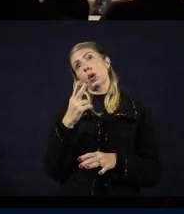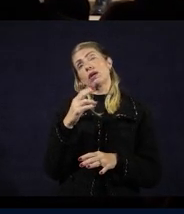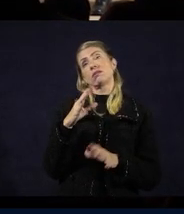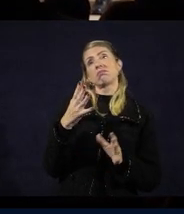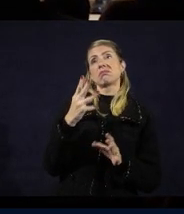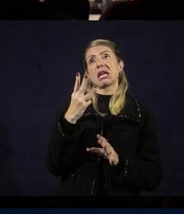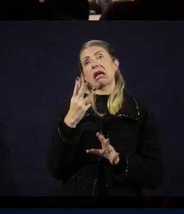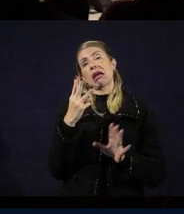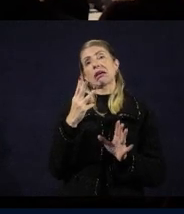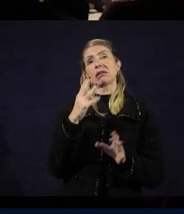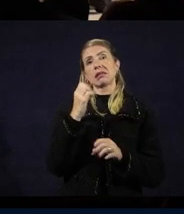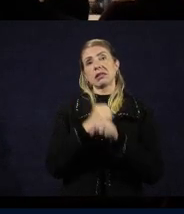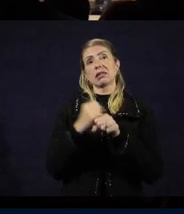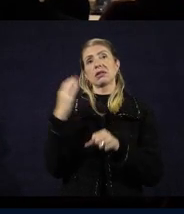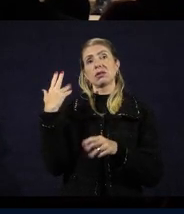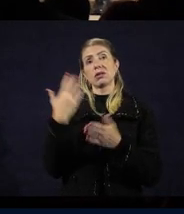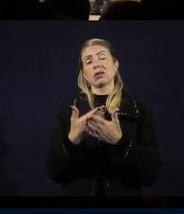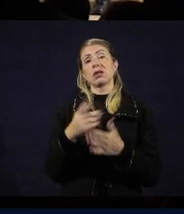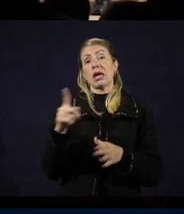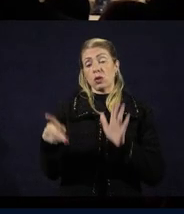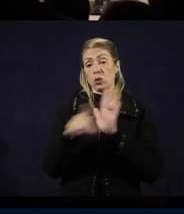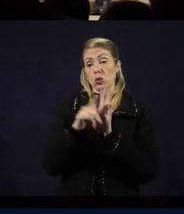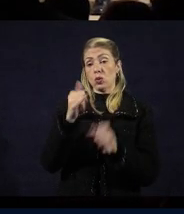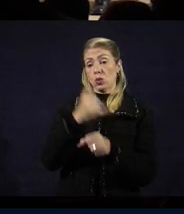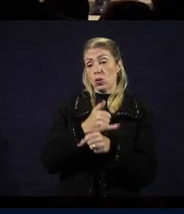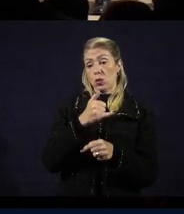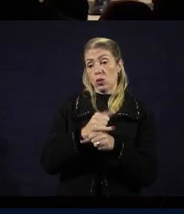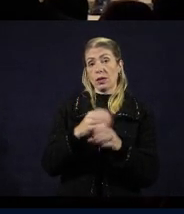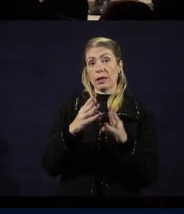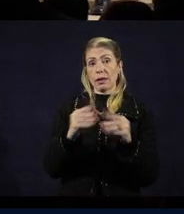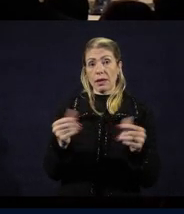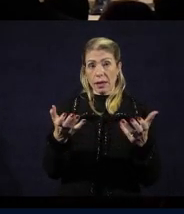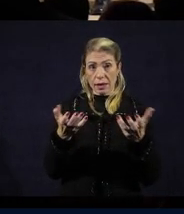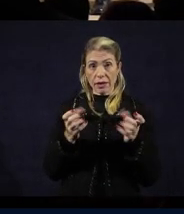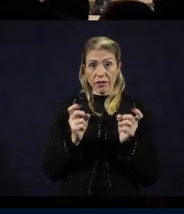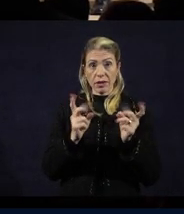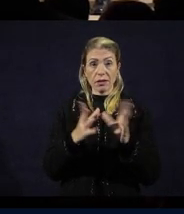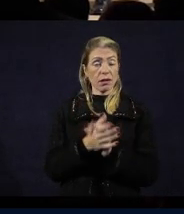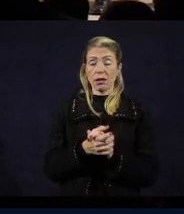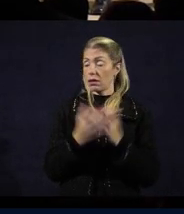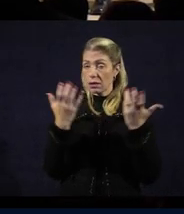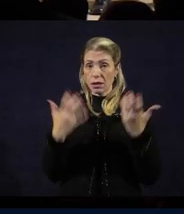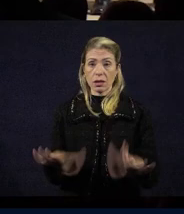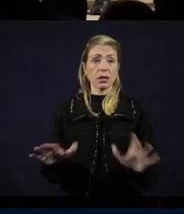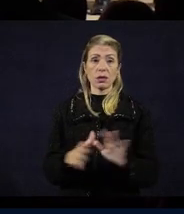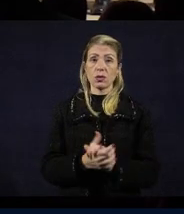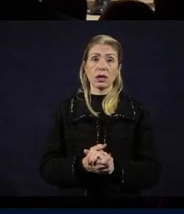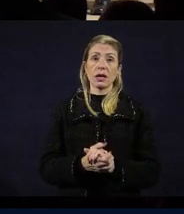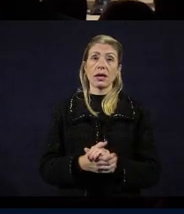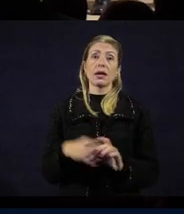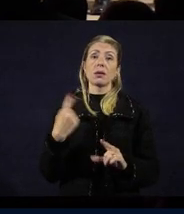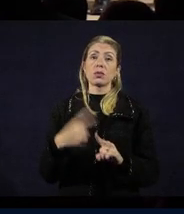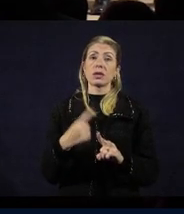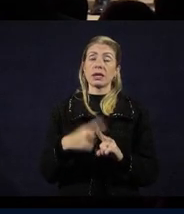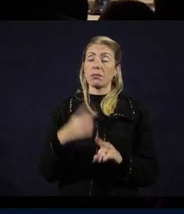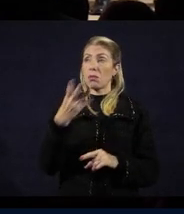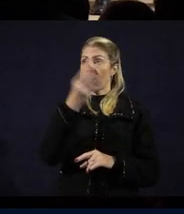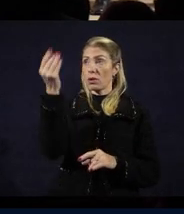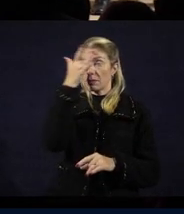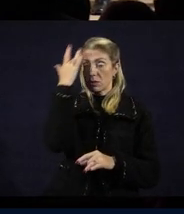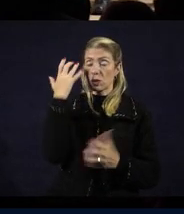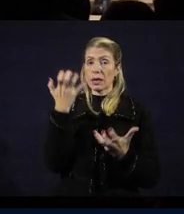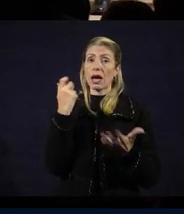é o proprietário de terra quer vender não e tem muita gente querendo entrar sim